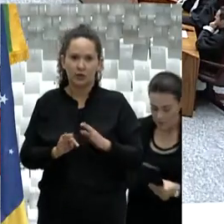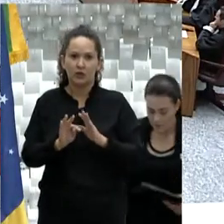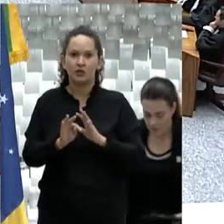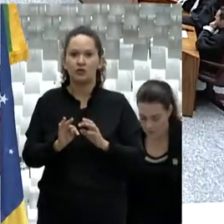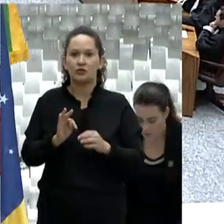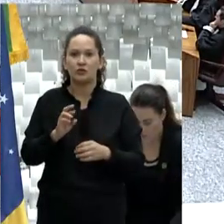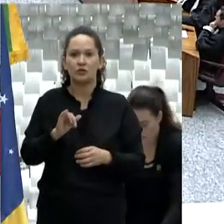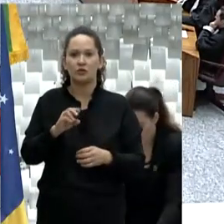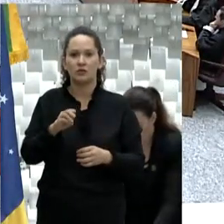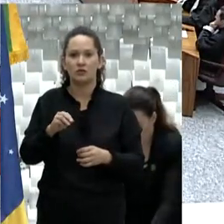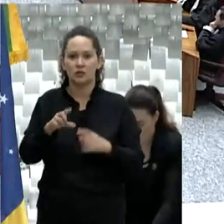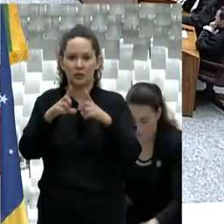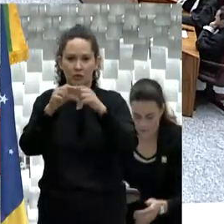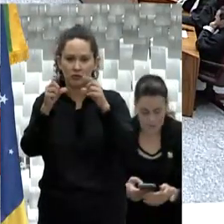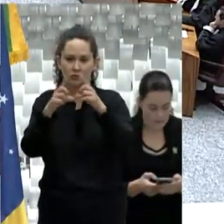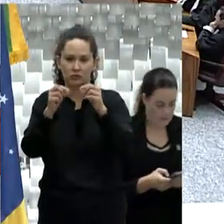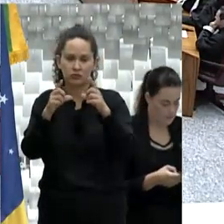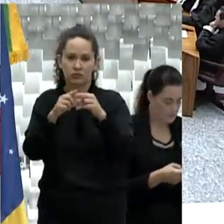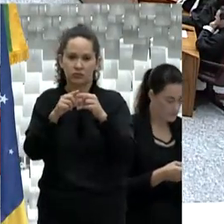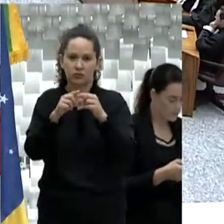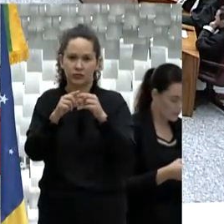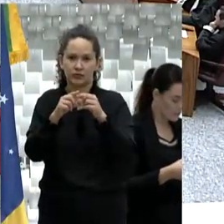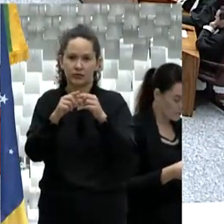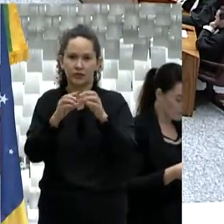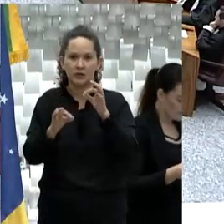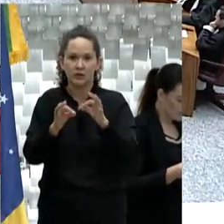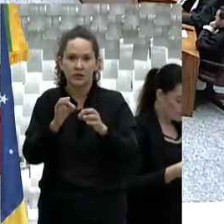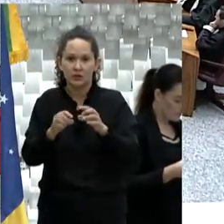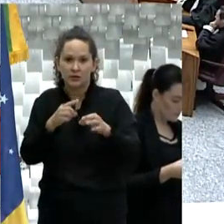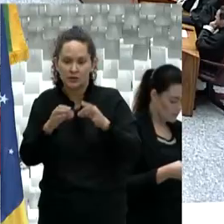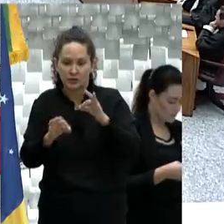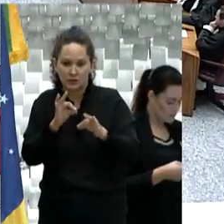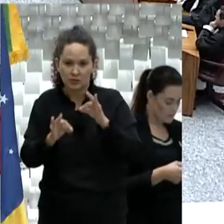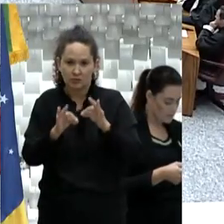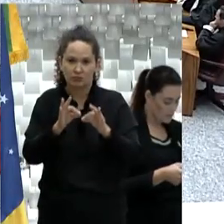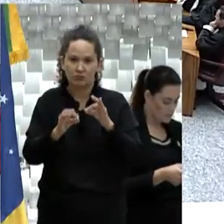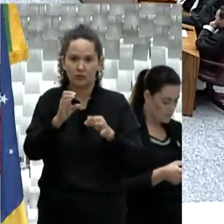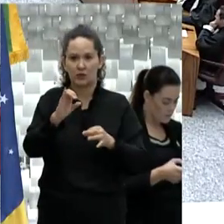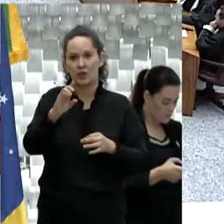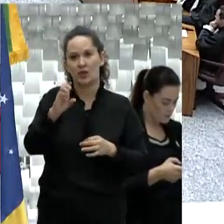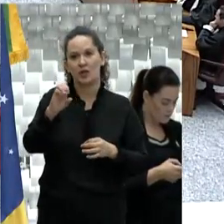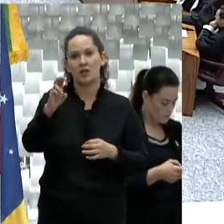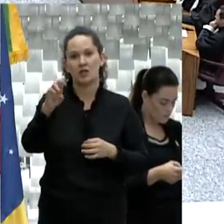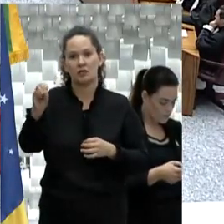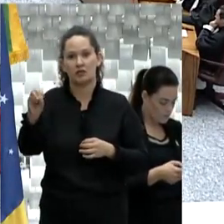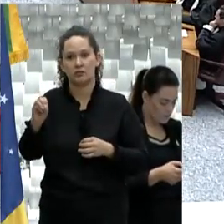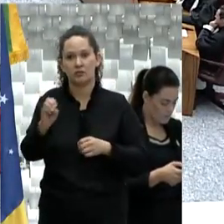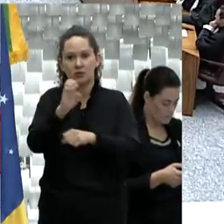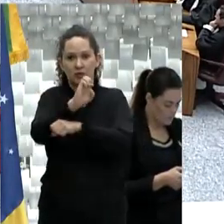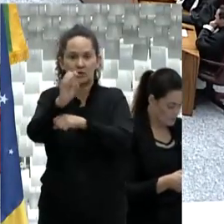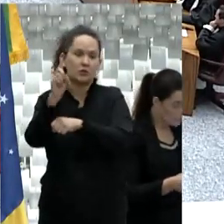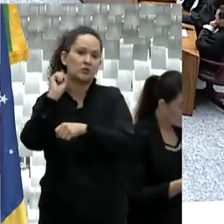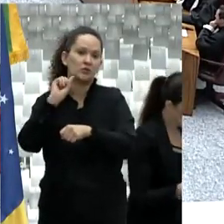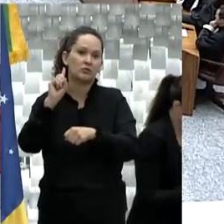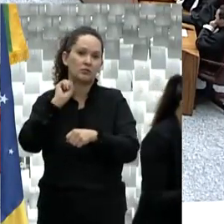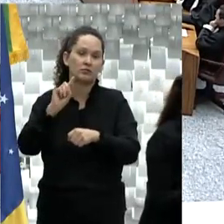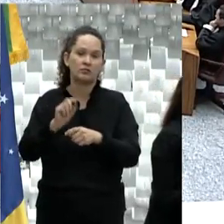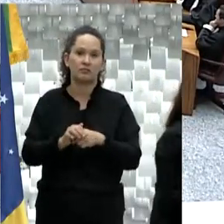Justiça do Distrito Federal, desembargador Romão Cícero de Oliveira, do Estado de Minas